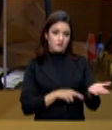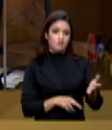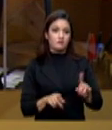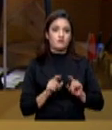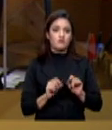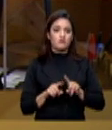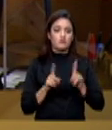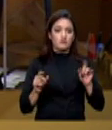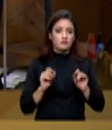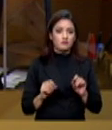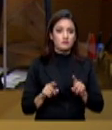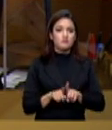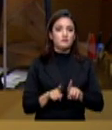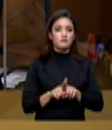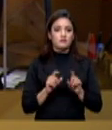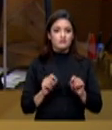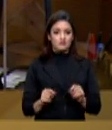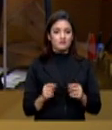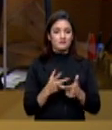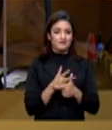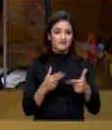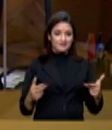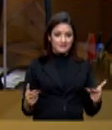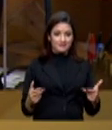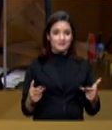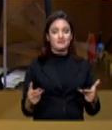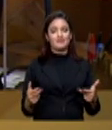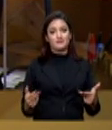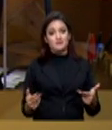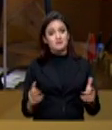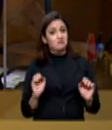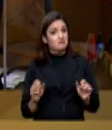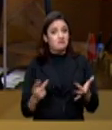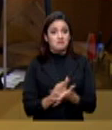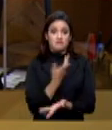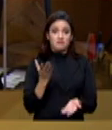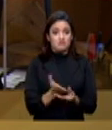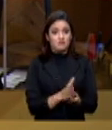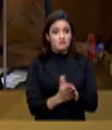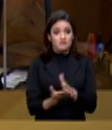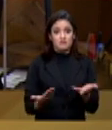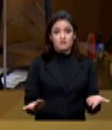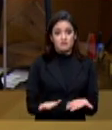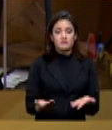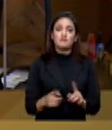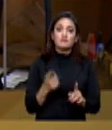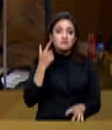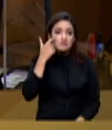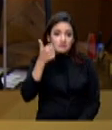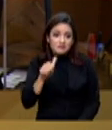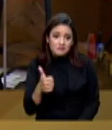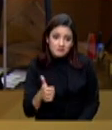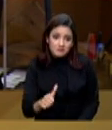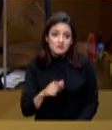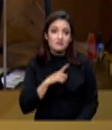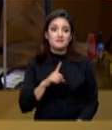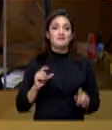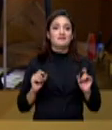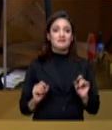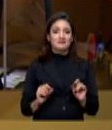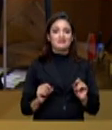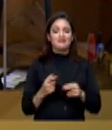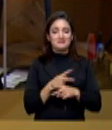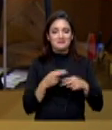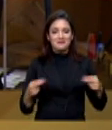de contrato de concessão já firmados podem eventualmente ser verificado em casos concretos escapa ao